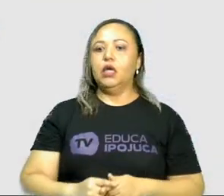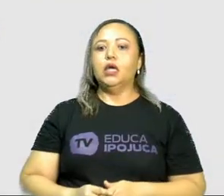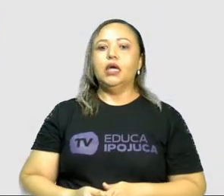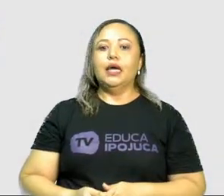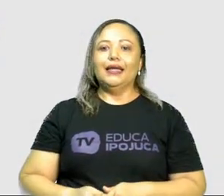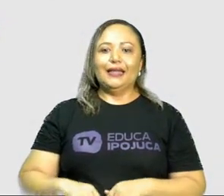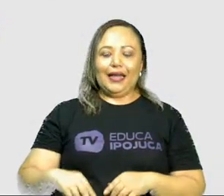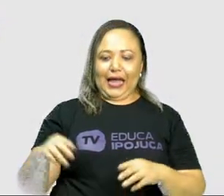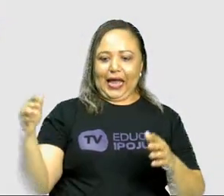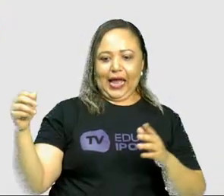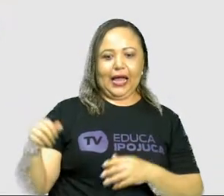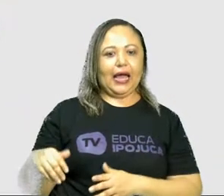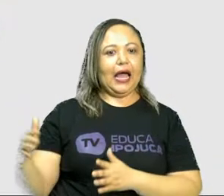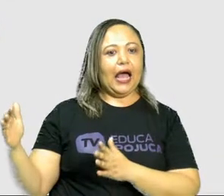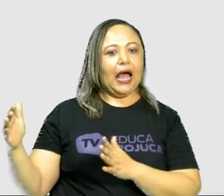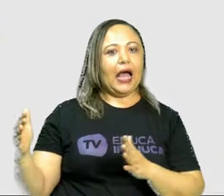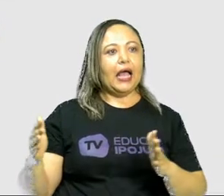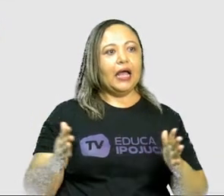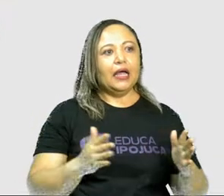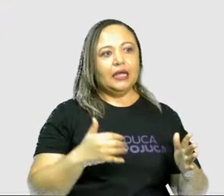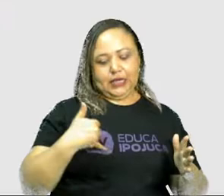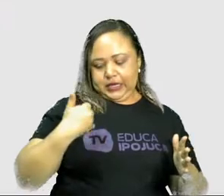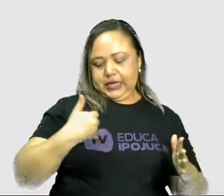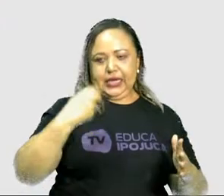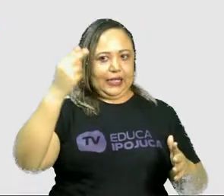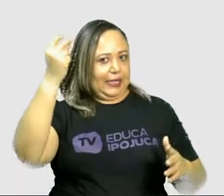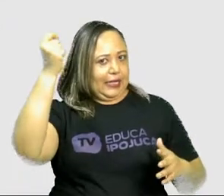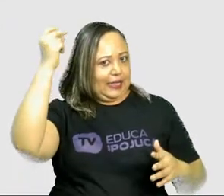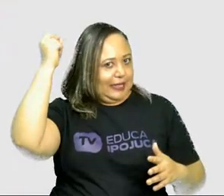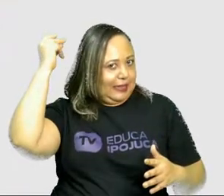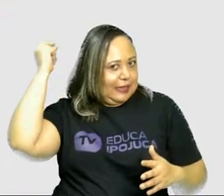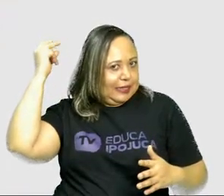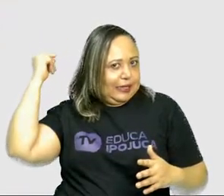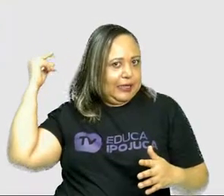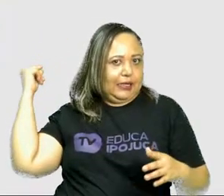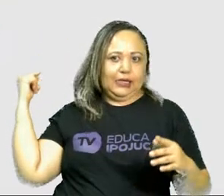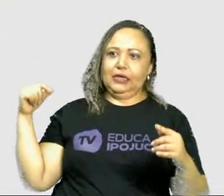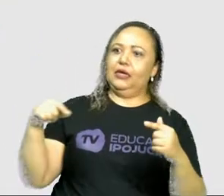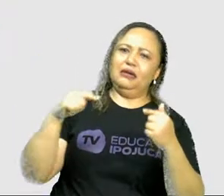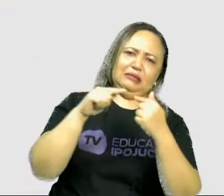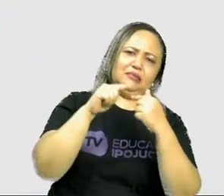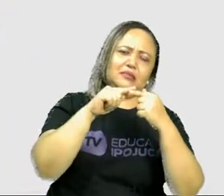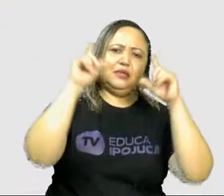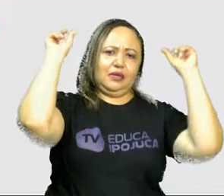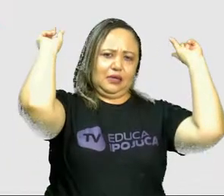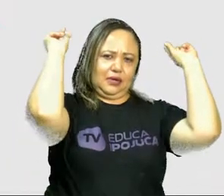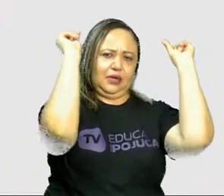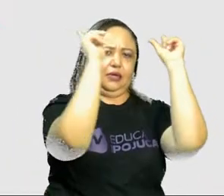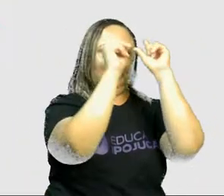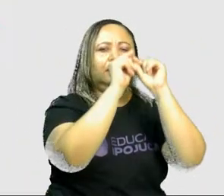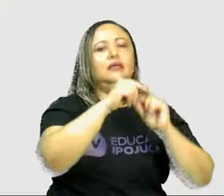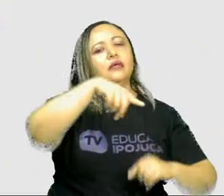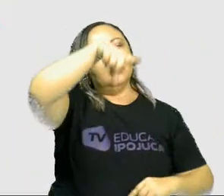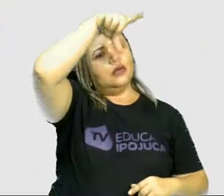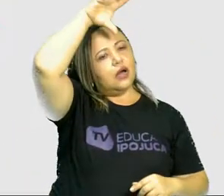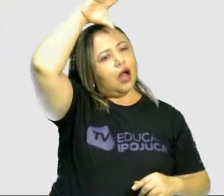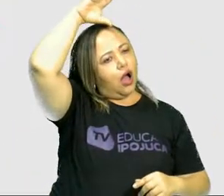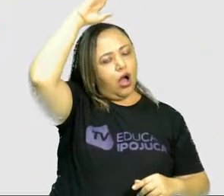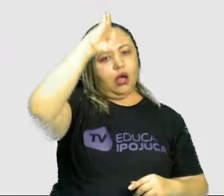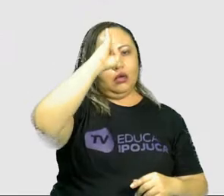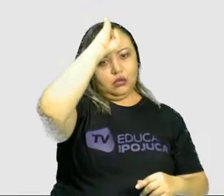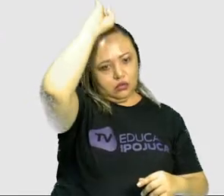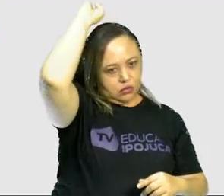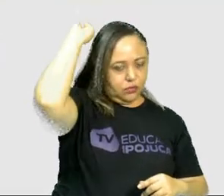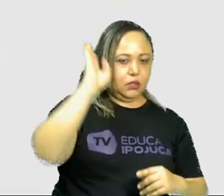Idade Antiga né aquele da clássica da Grécia com uma beijinho e